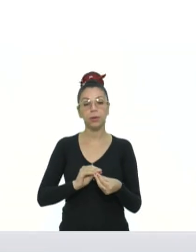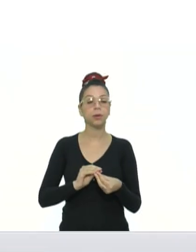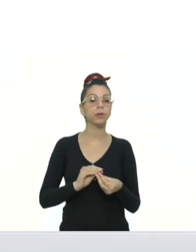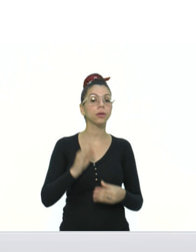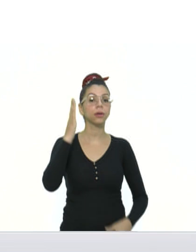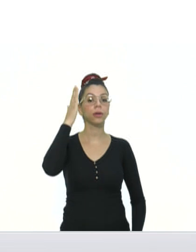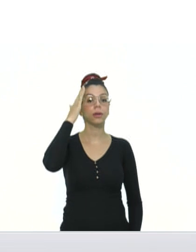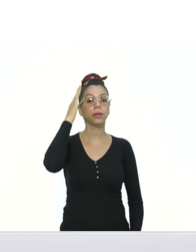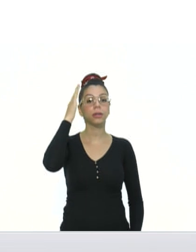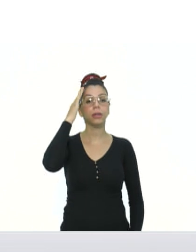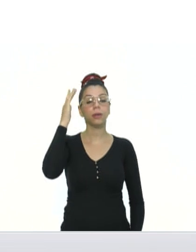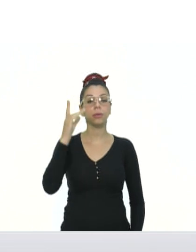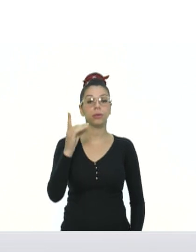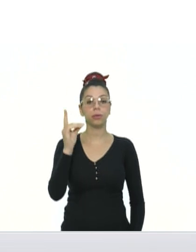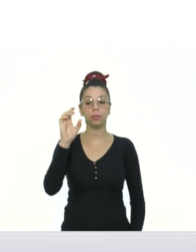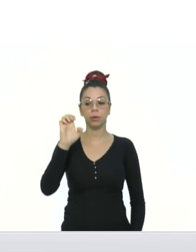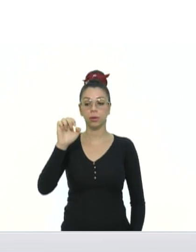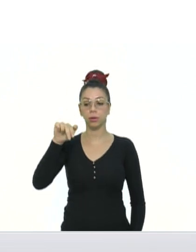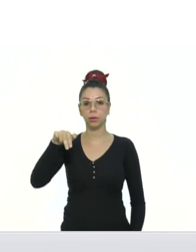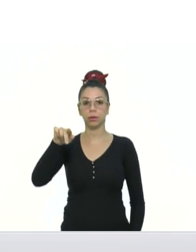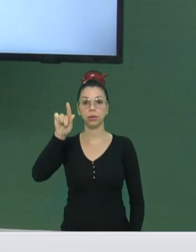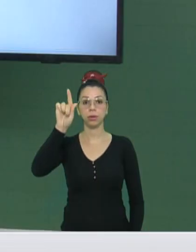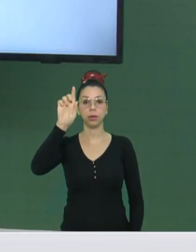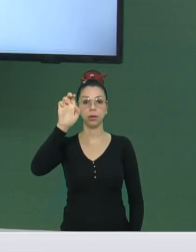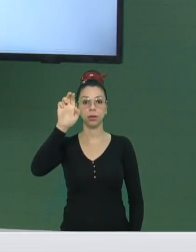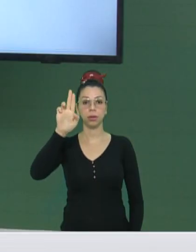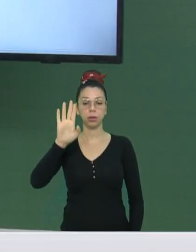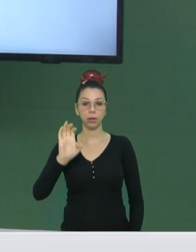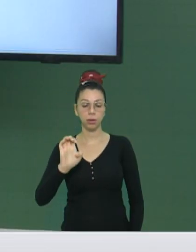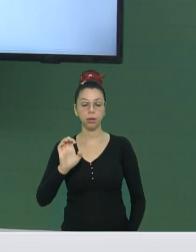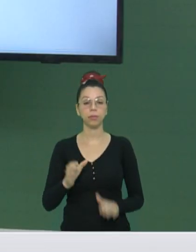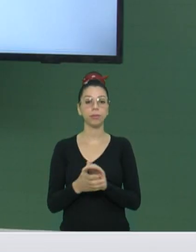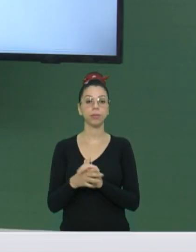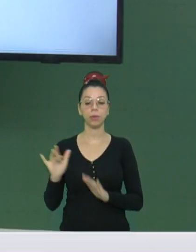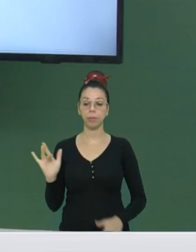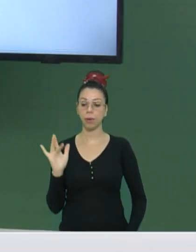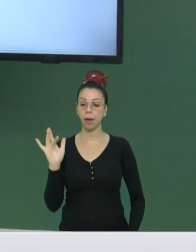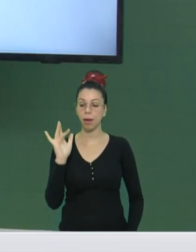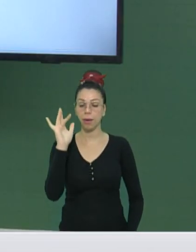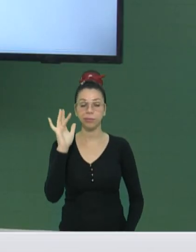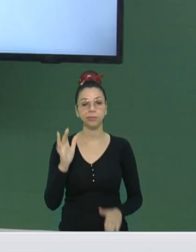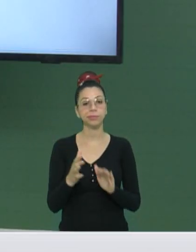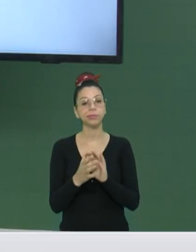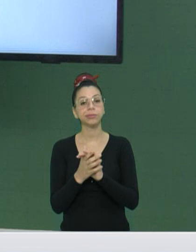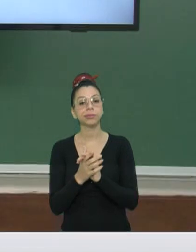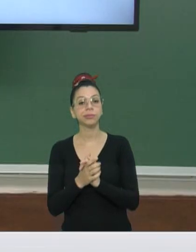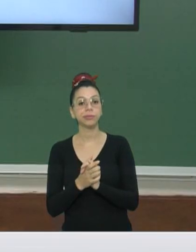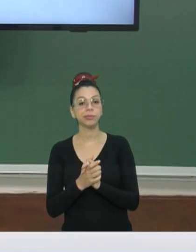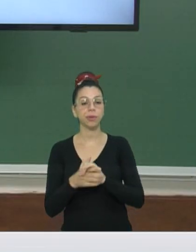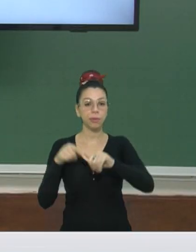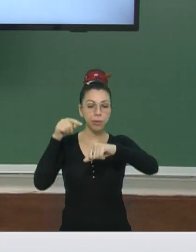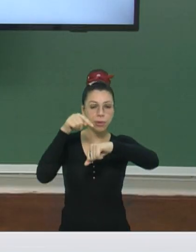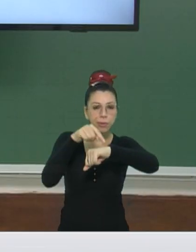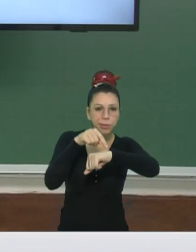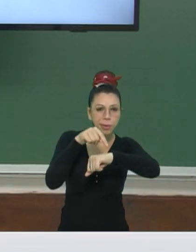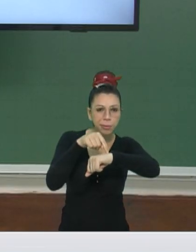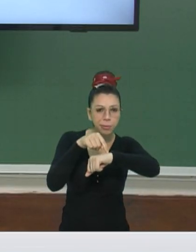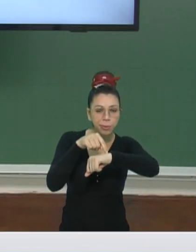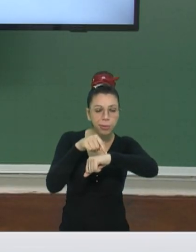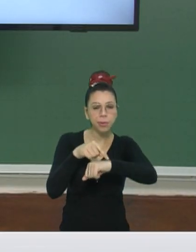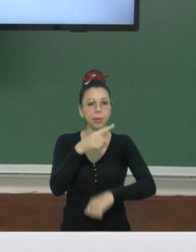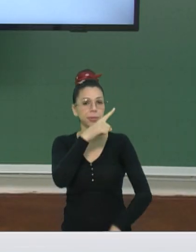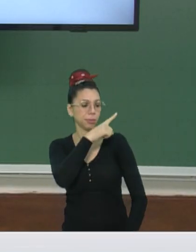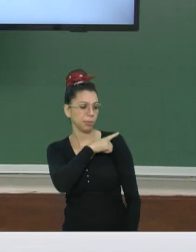dengue, tá? O que você entende e sabe sobre dengue? Vou dar um tempinho para você. Pessoal, ensino médio,